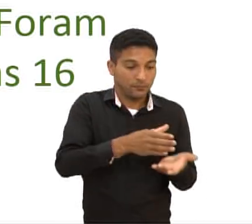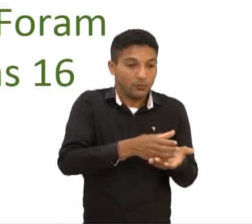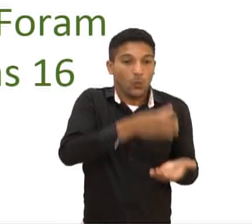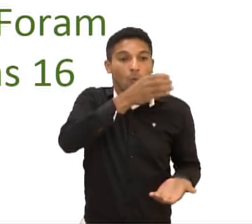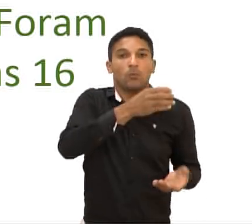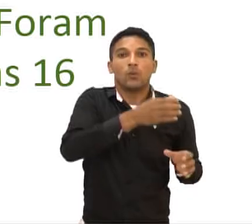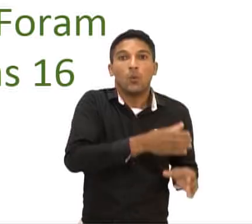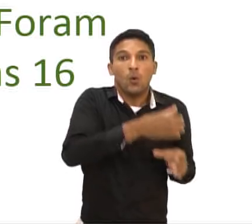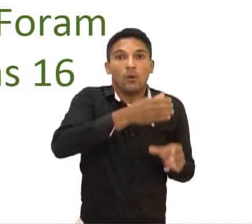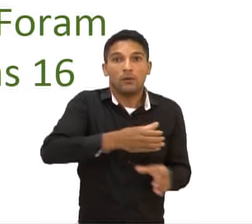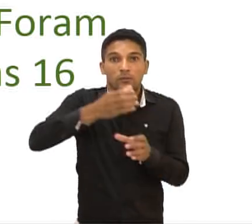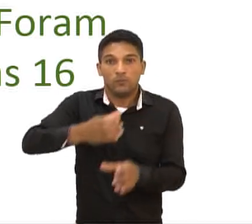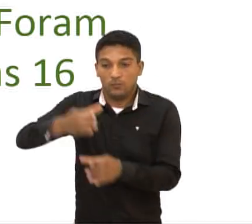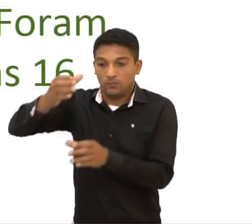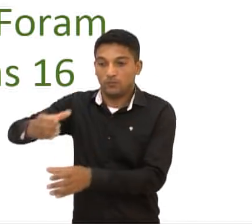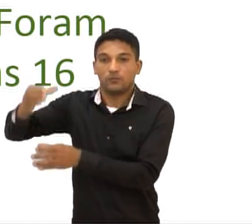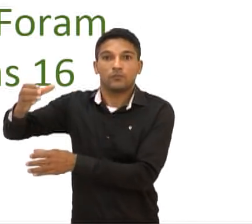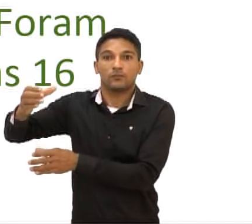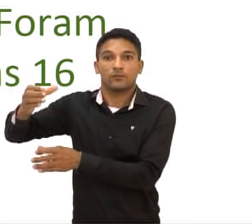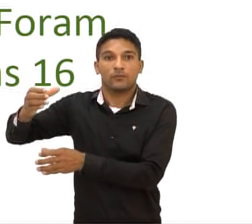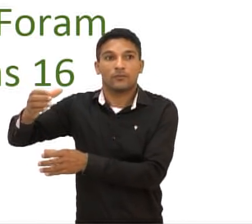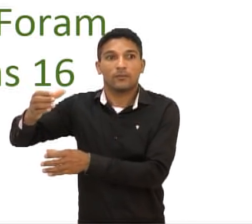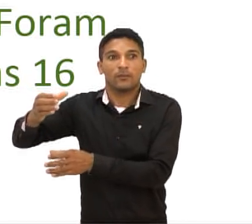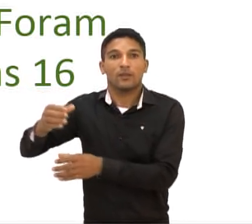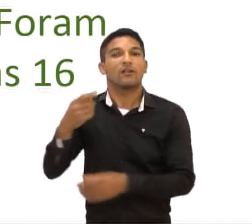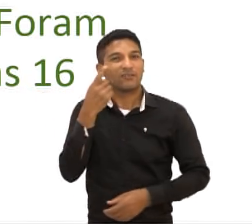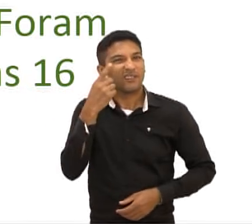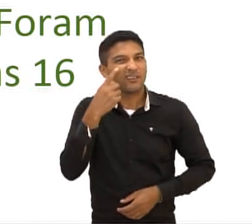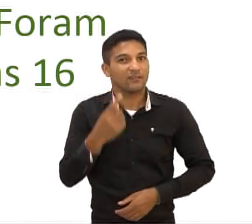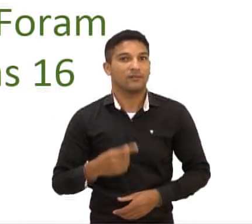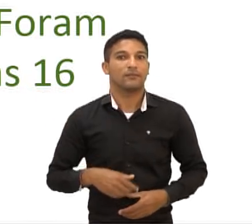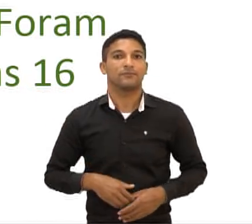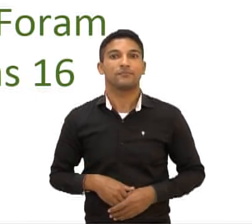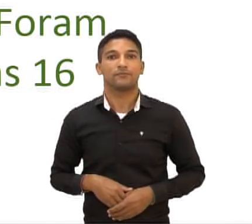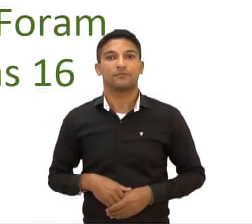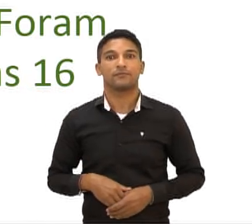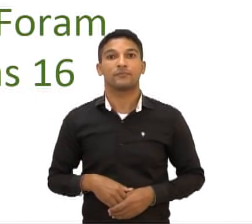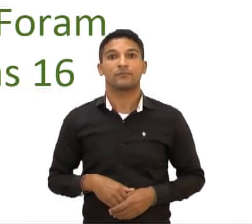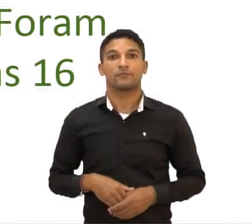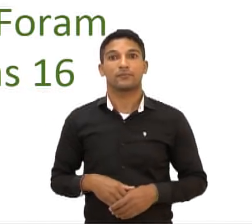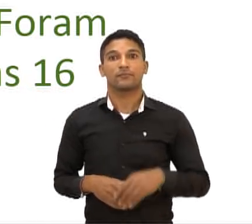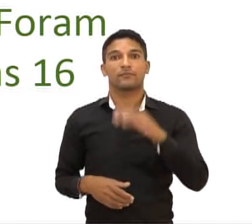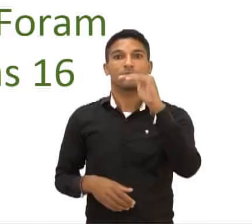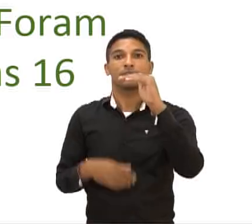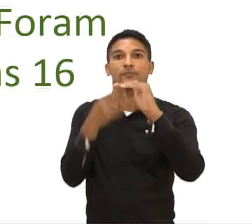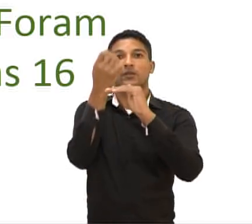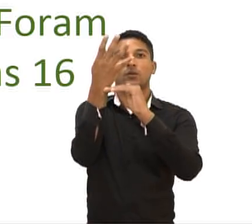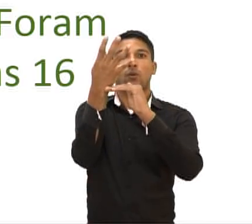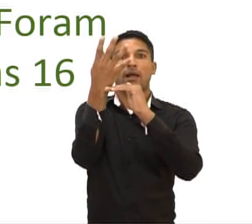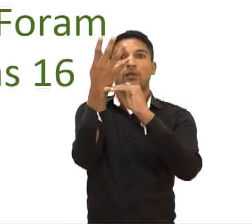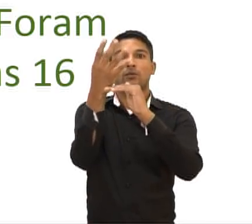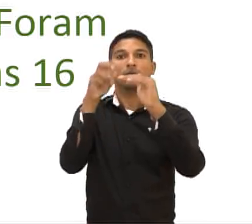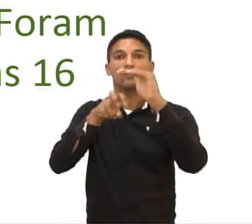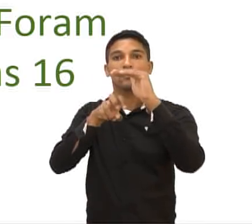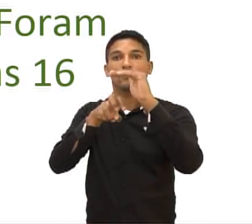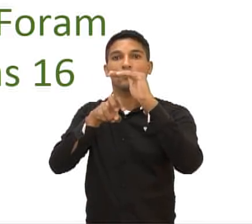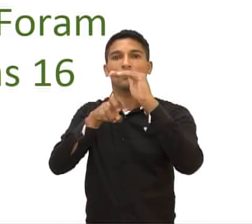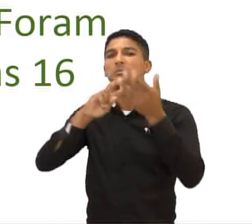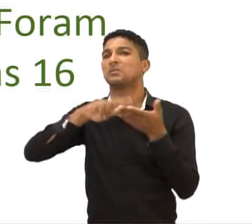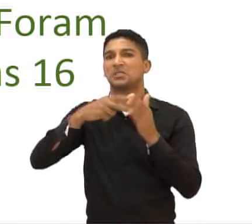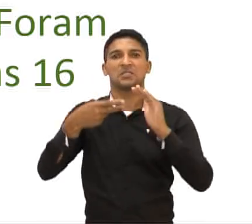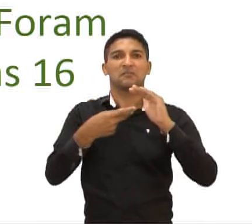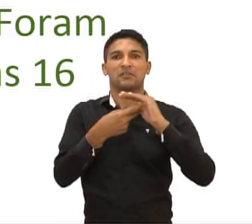prof separou para vocês aqui. Era 4/5, né? Então o que quer dizer o 4/5? O 5, o denominador da minha